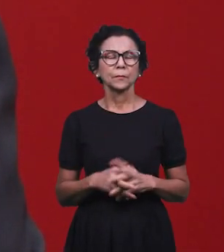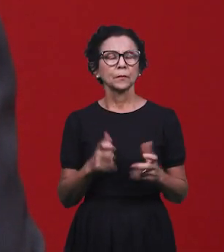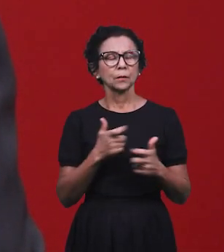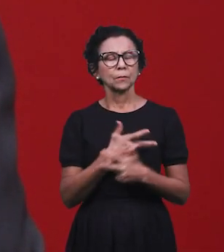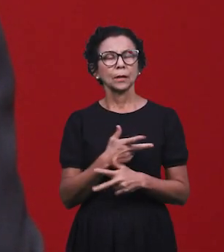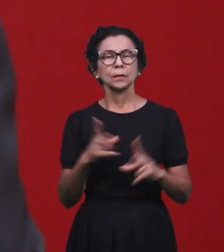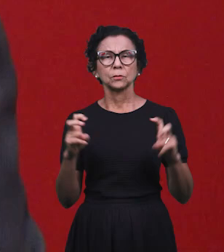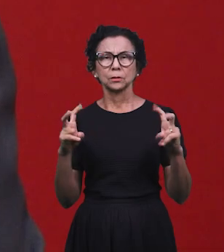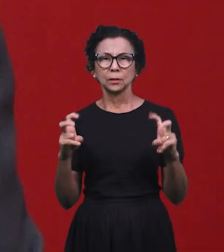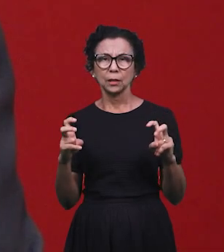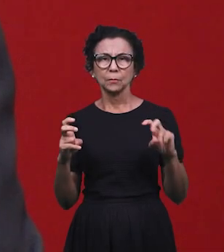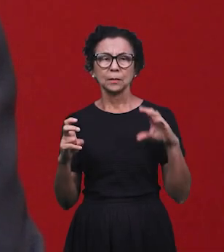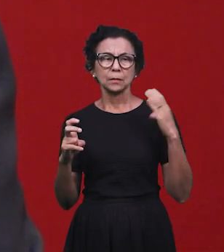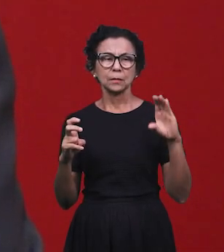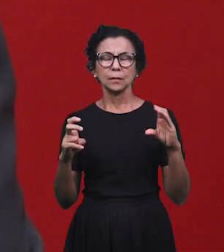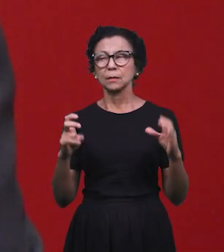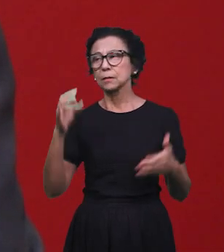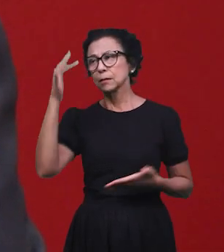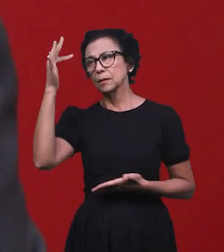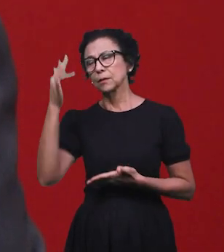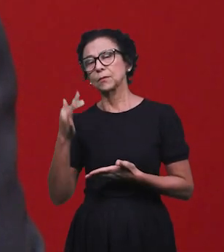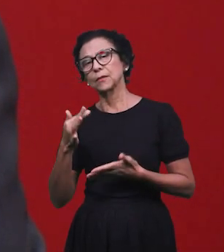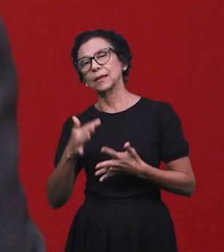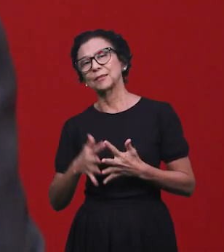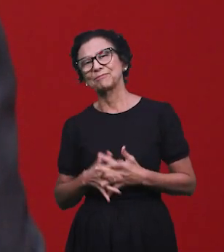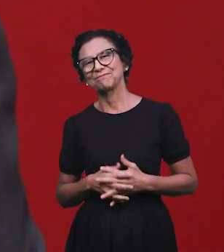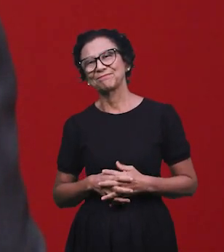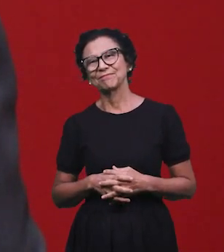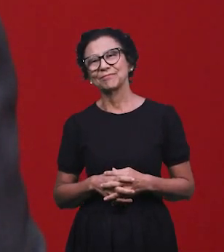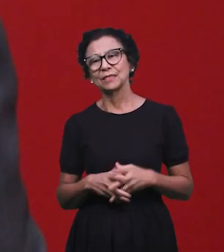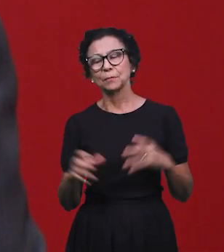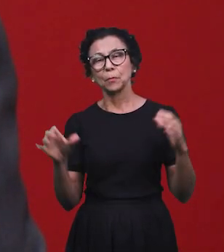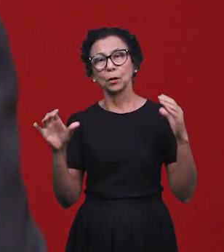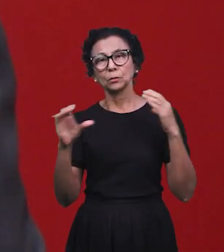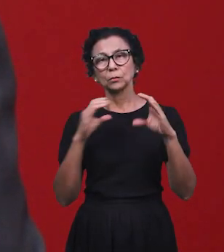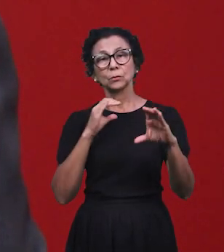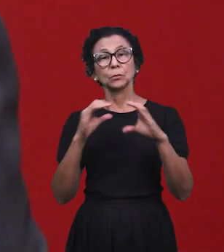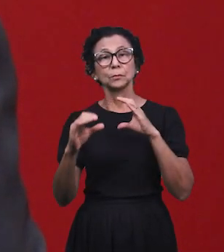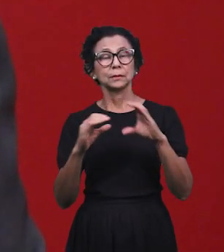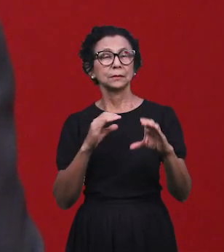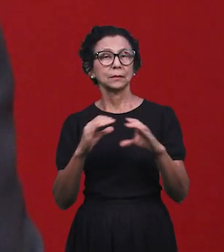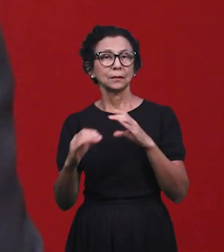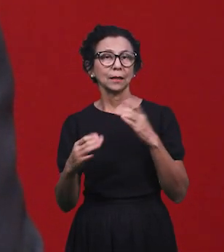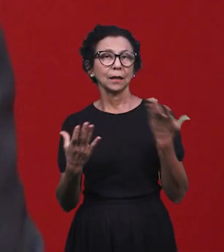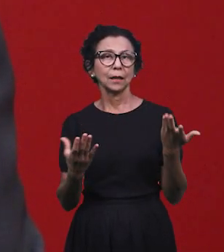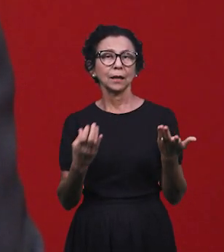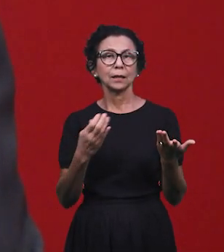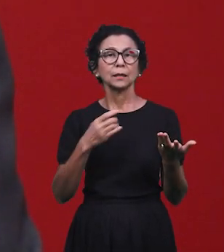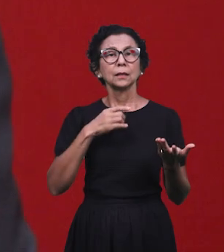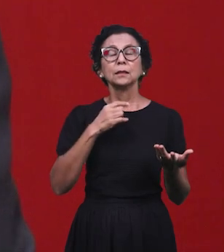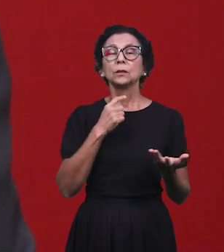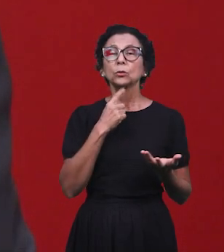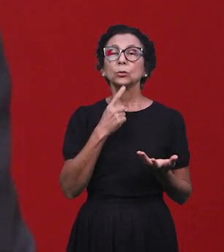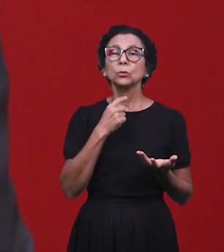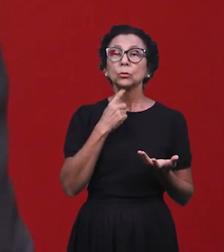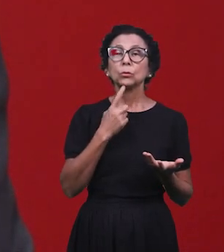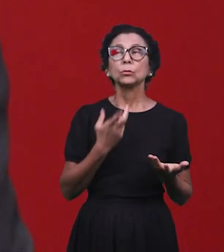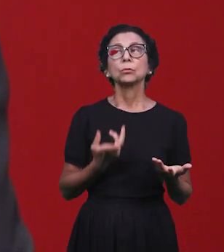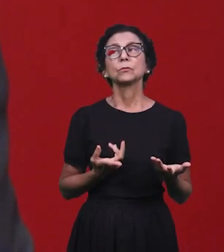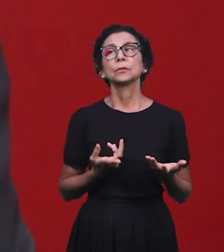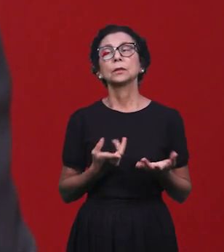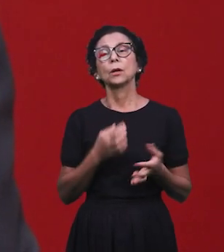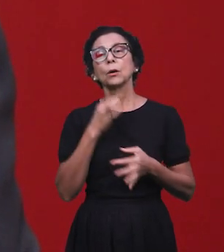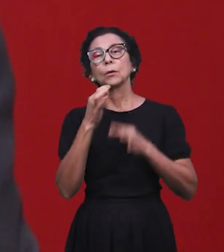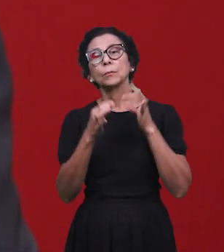com aplicações de temas de ciência e fé e que você, inclusive, pode se comunicar conosco, trazendo as suas